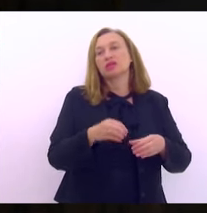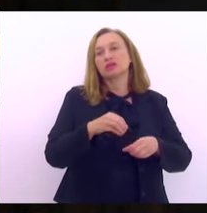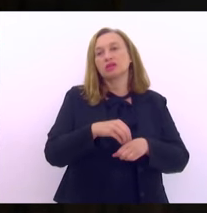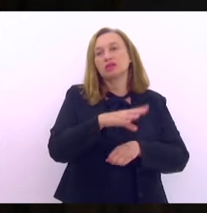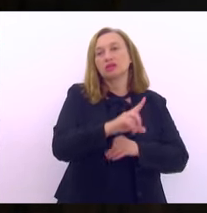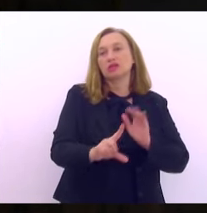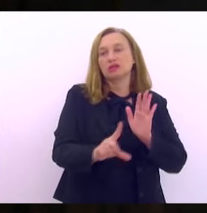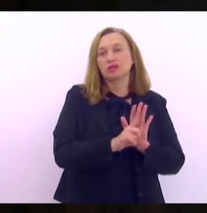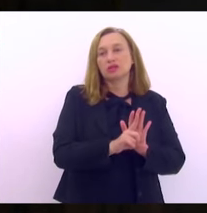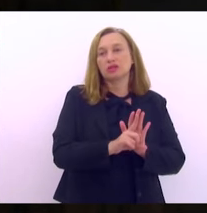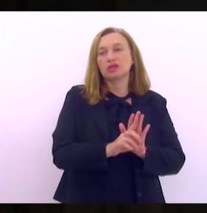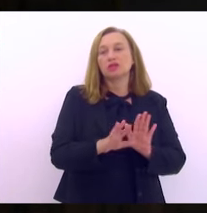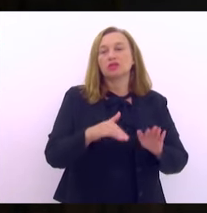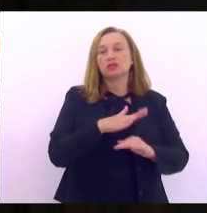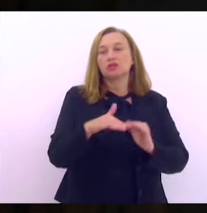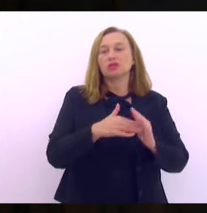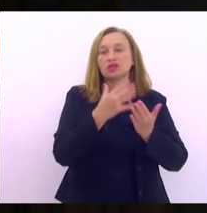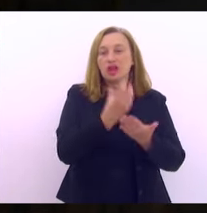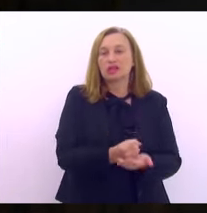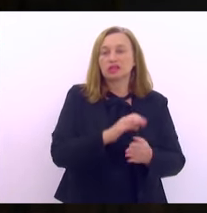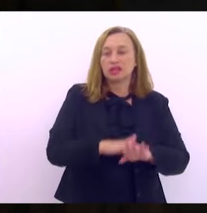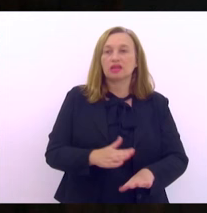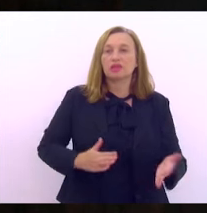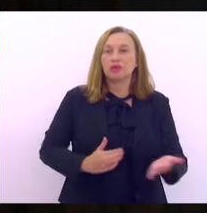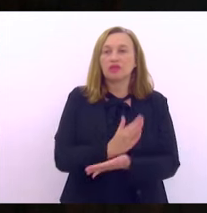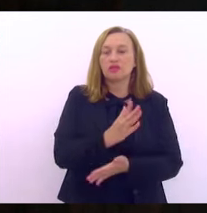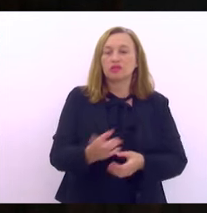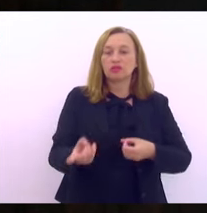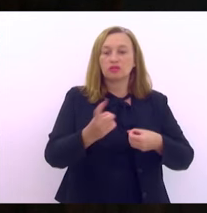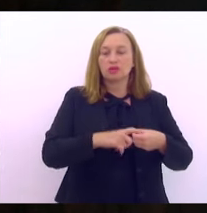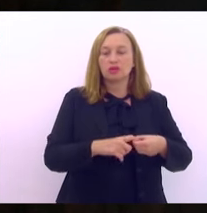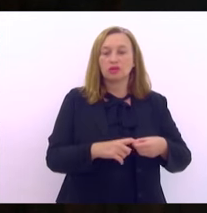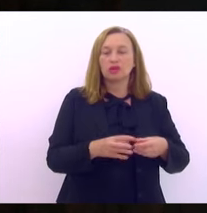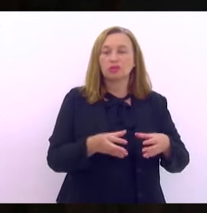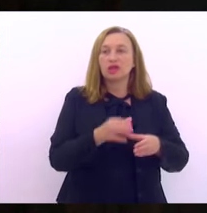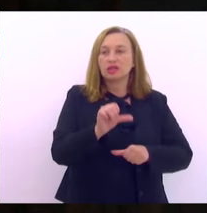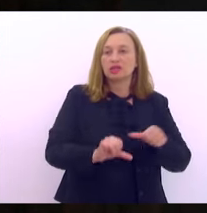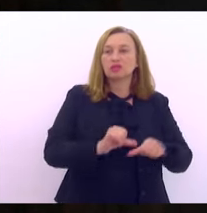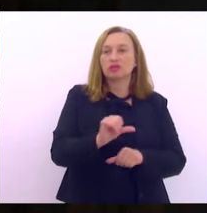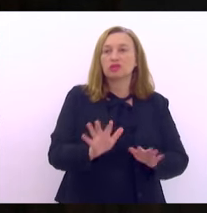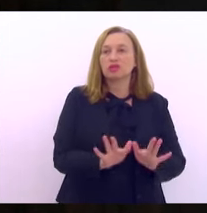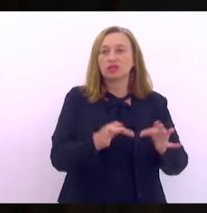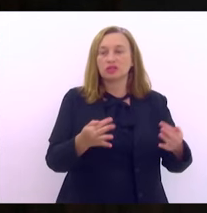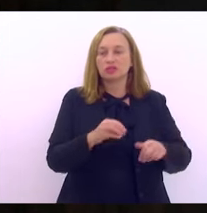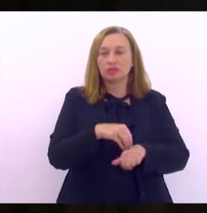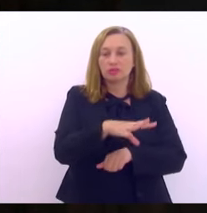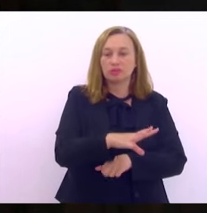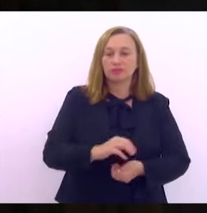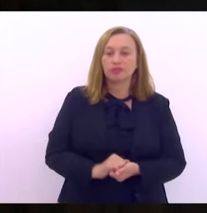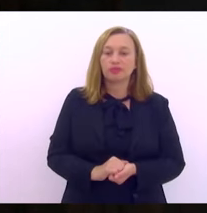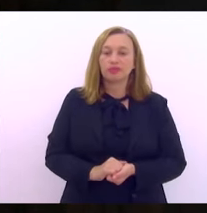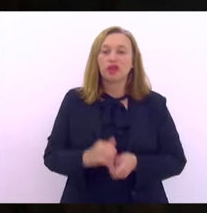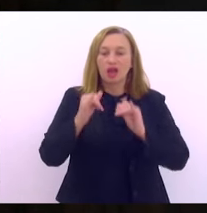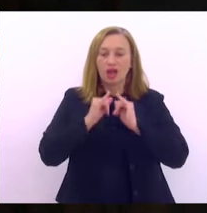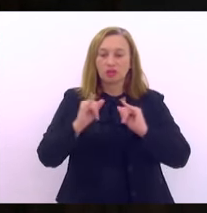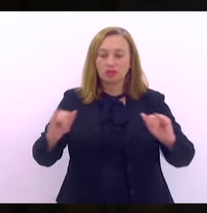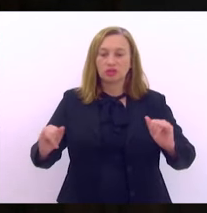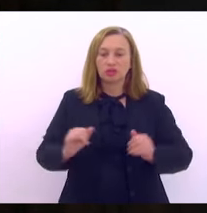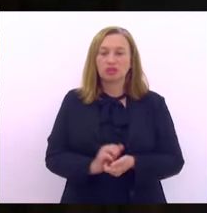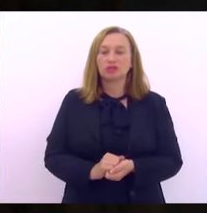Legislativas. Senhores que aprovam, permaneçam como estão. Aprovado, retorno ao autor para Transformação e Indicação Simples.